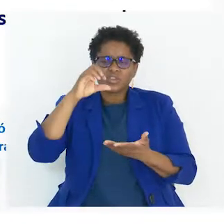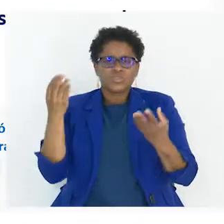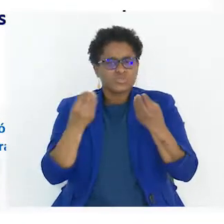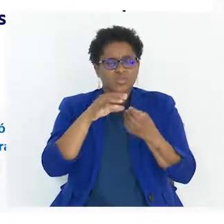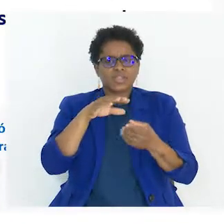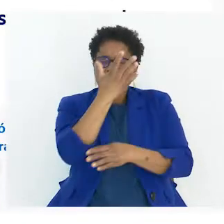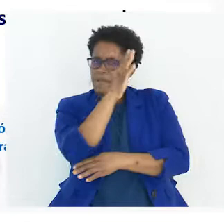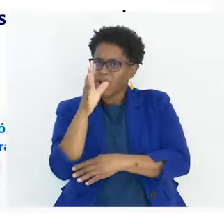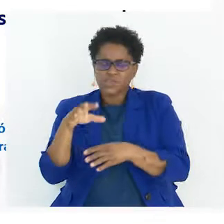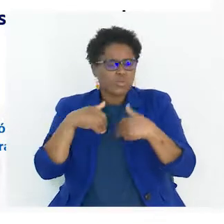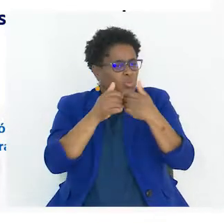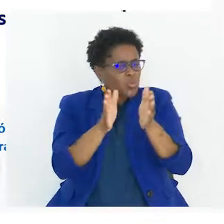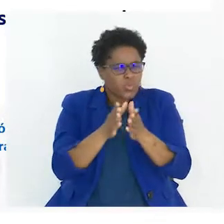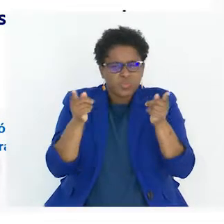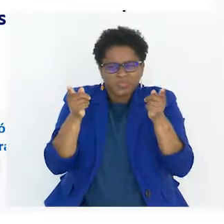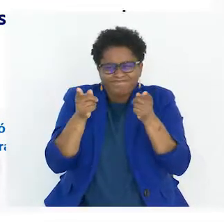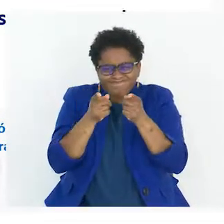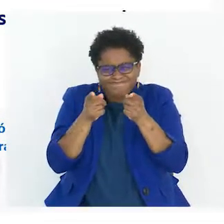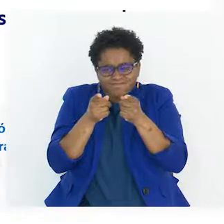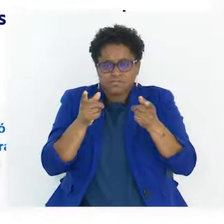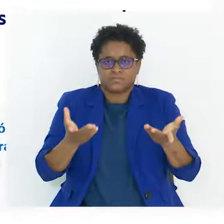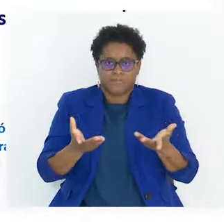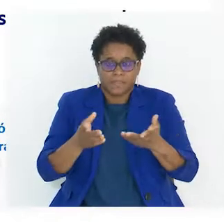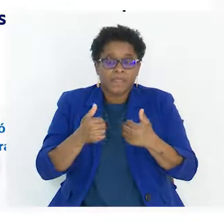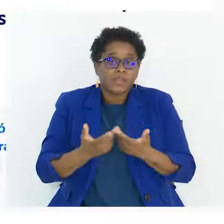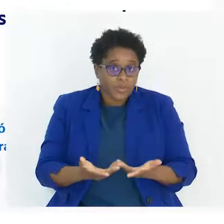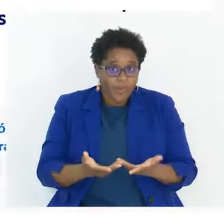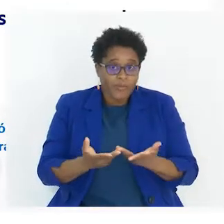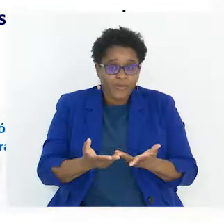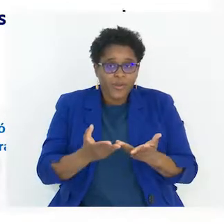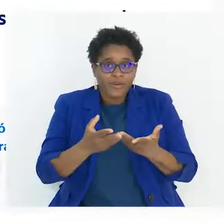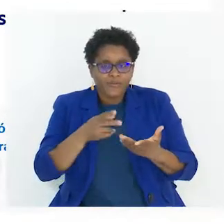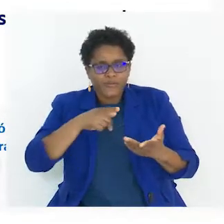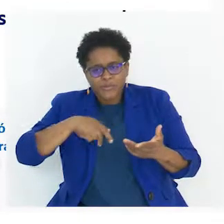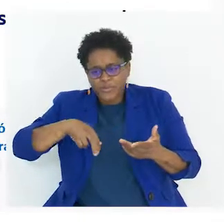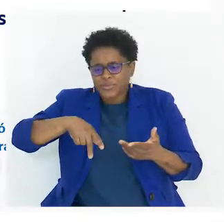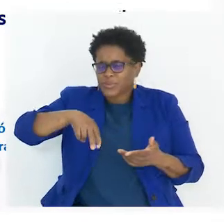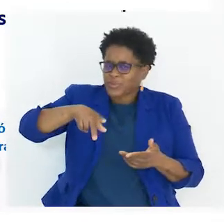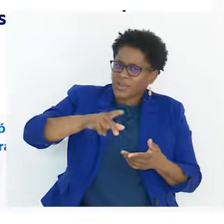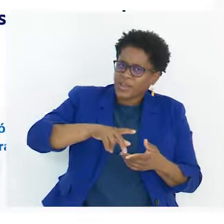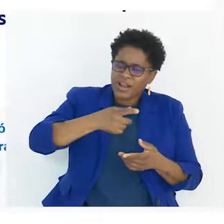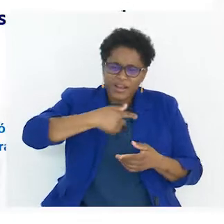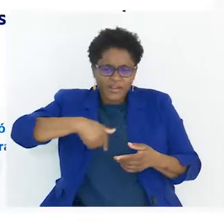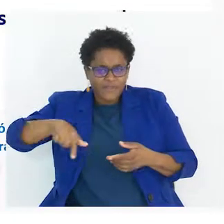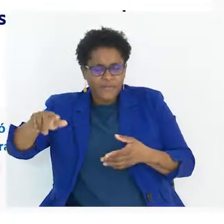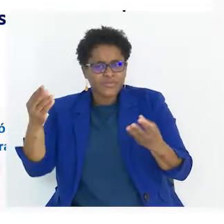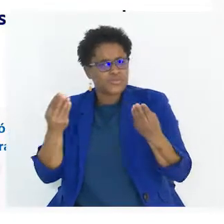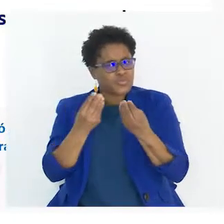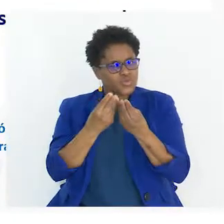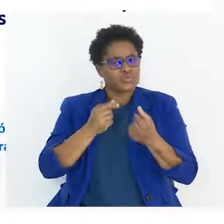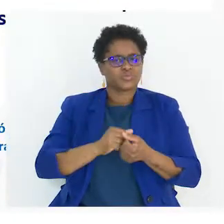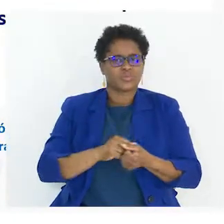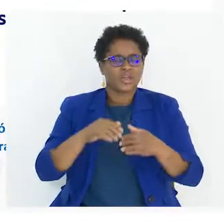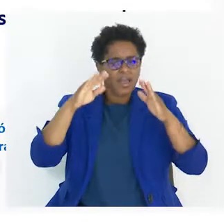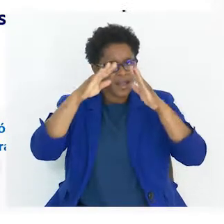as árvores era tudo muito estreito. Por isso, foi se deslocando,